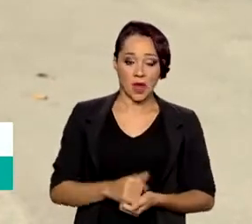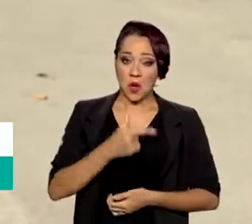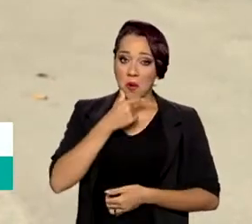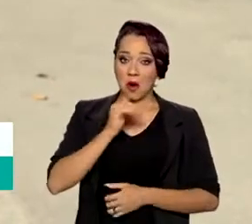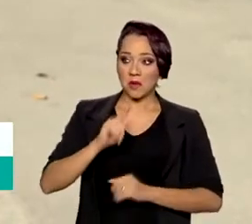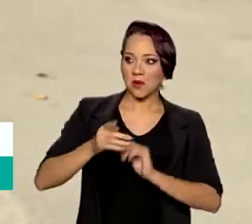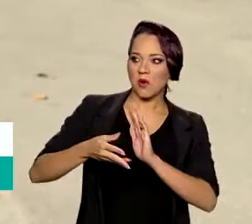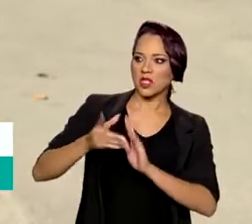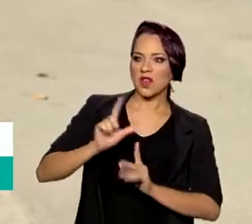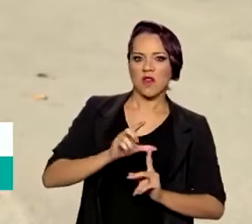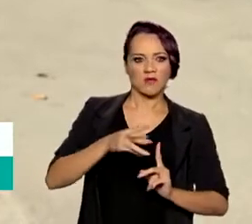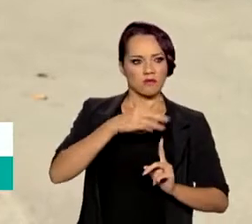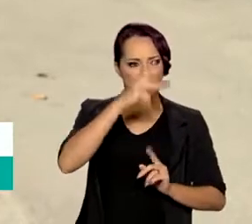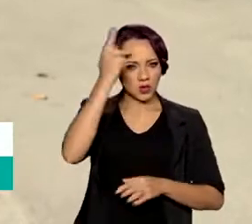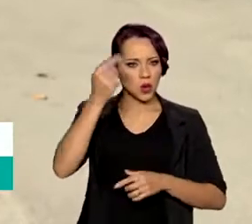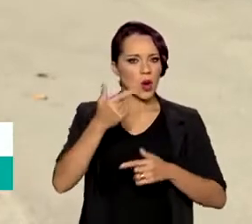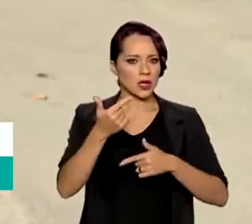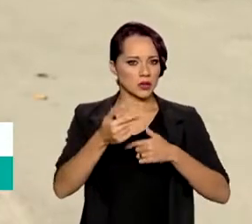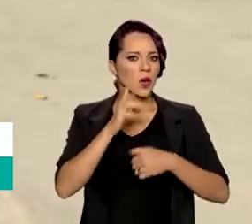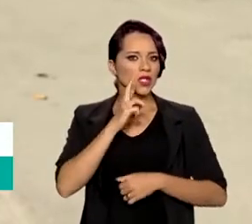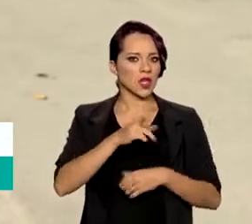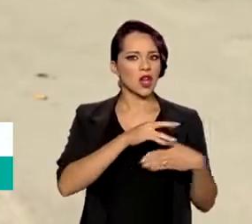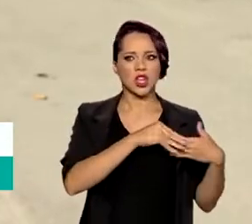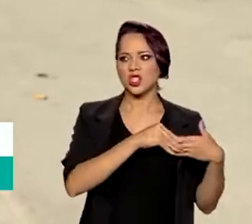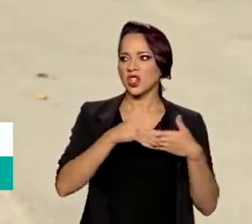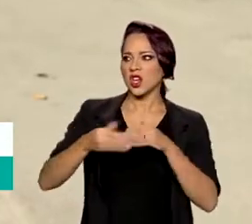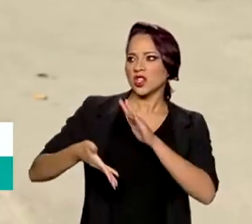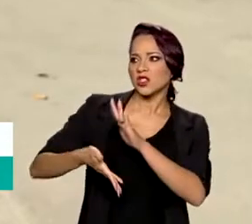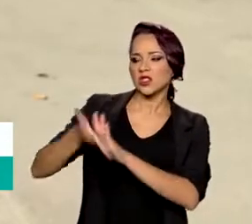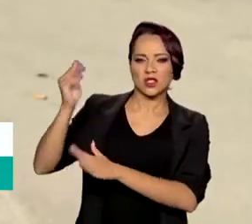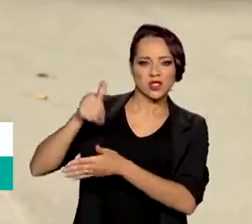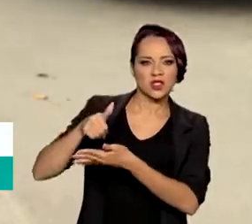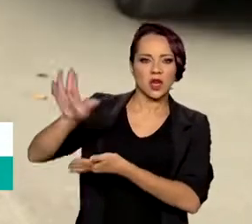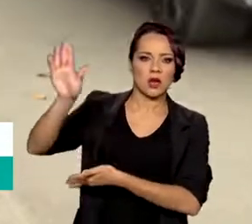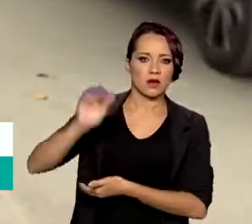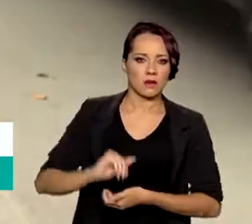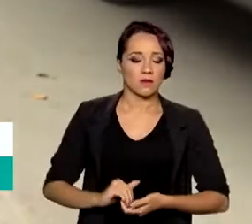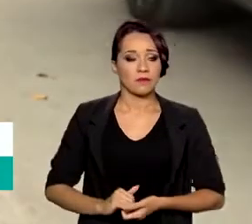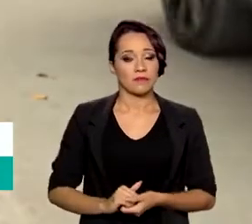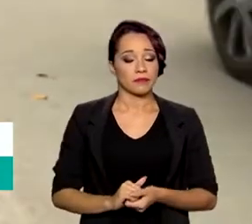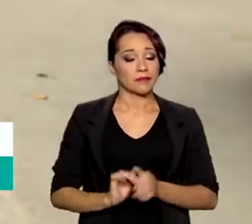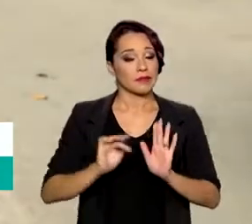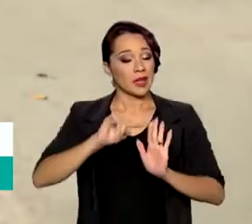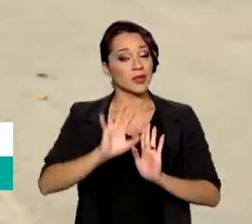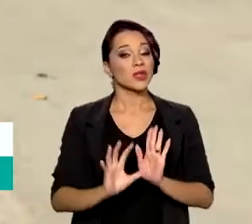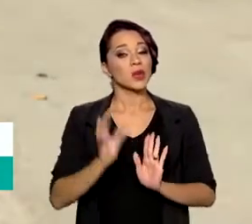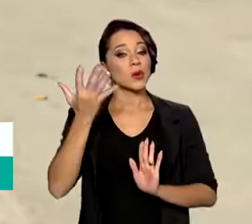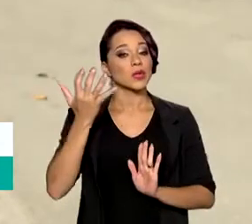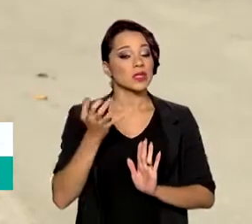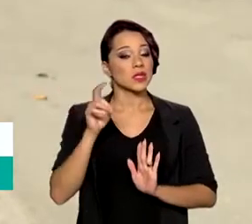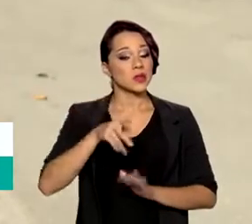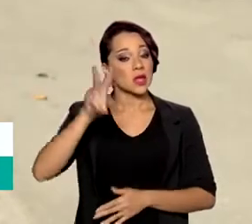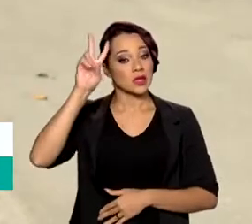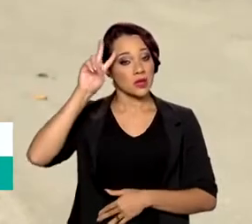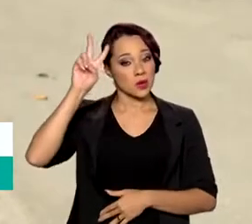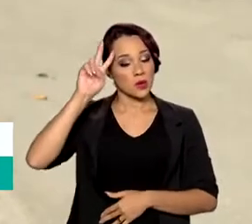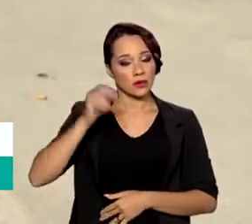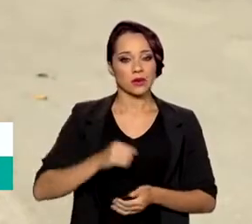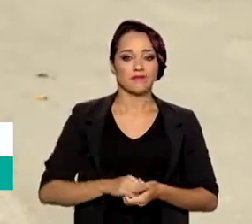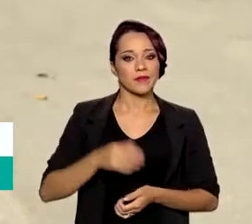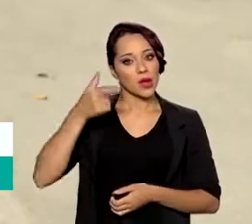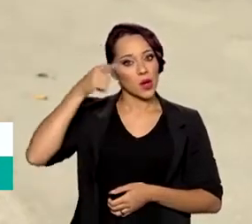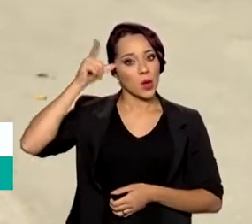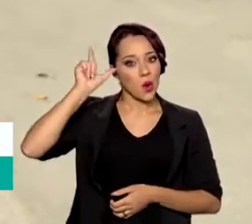foi retirado por funcionários de dentro aí do restaurante. O fato teria acontecido na segunda-feira e ontem